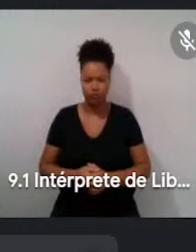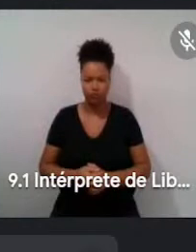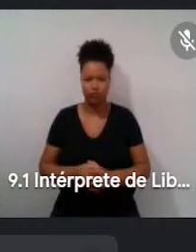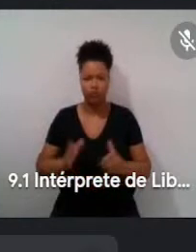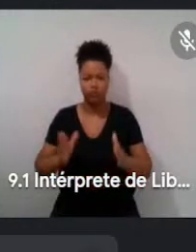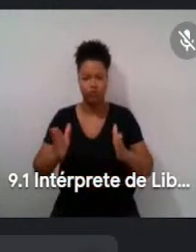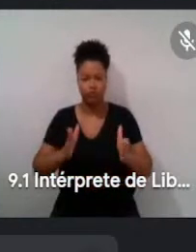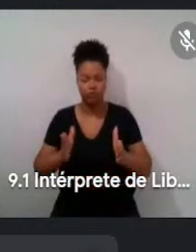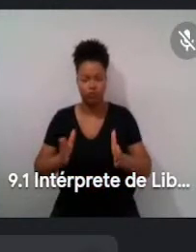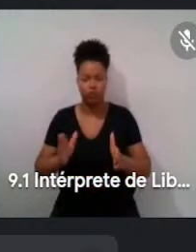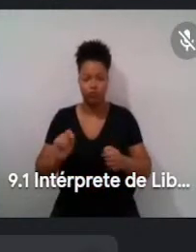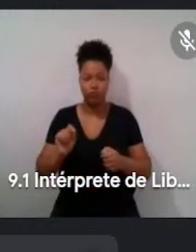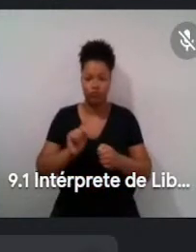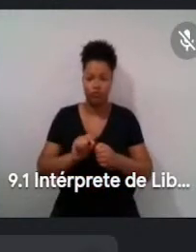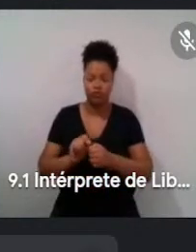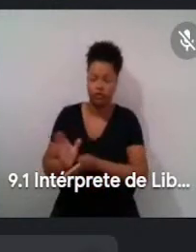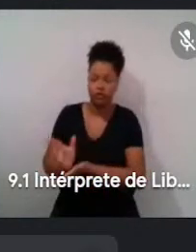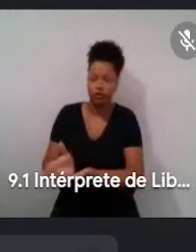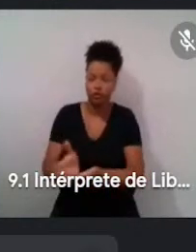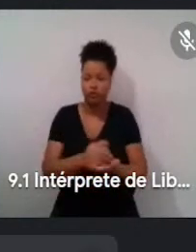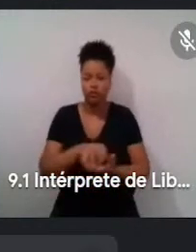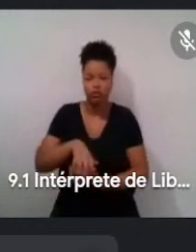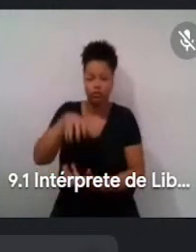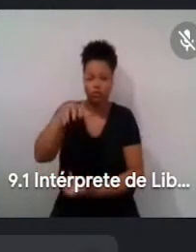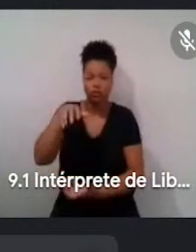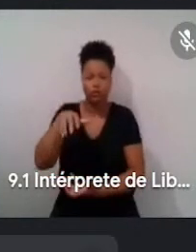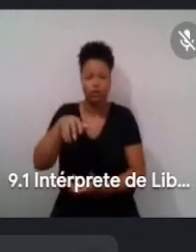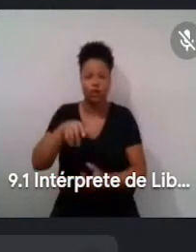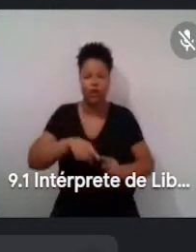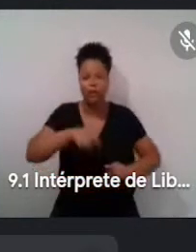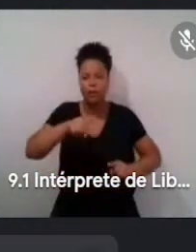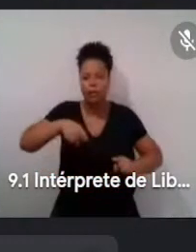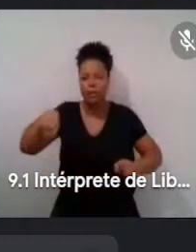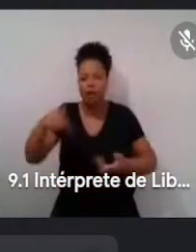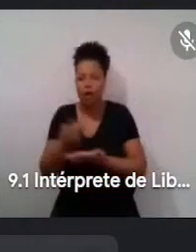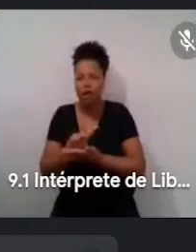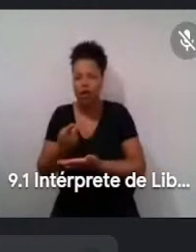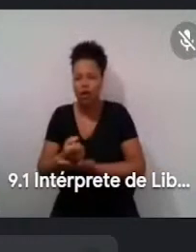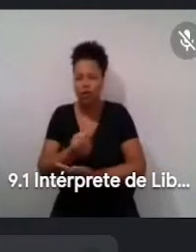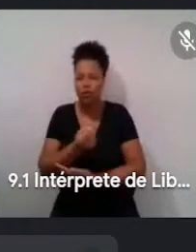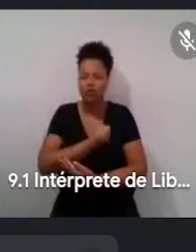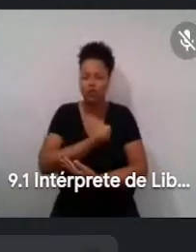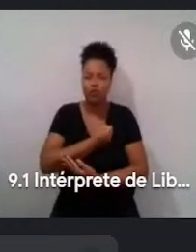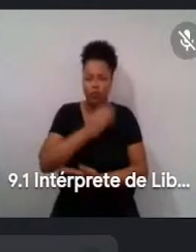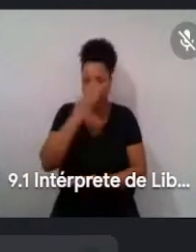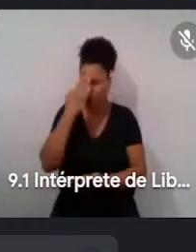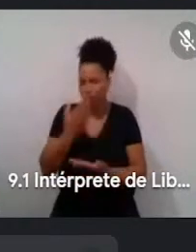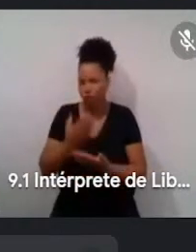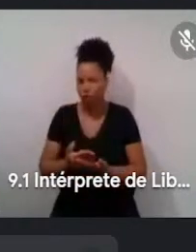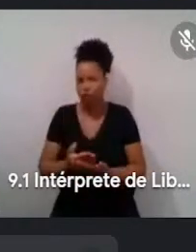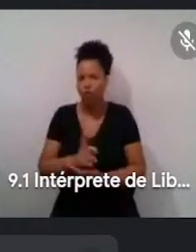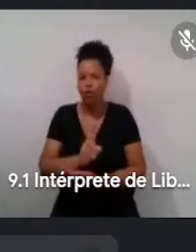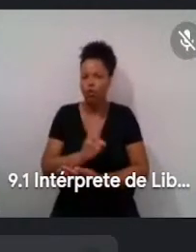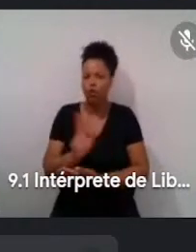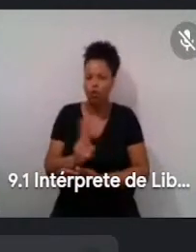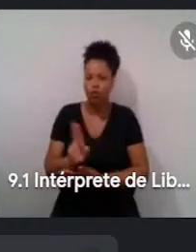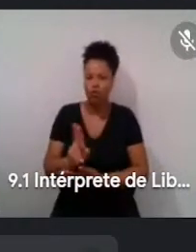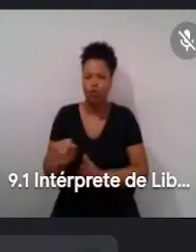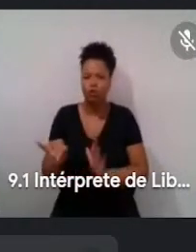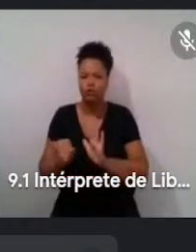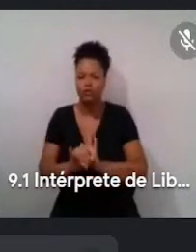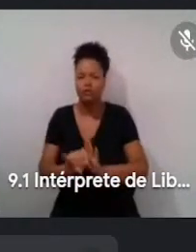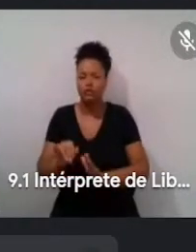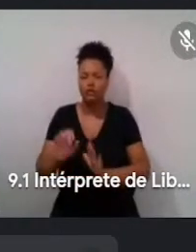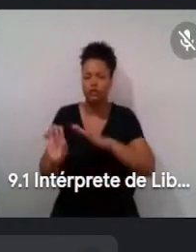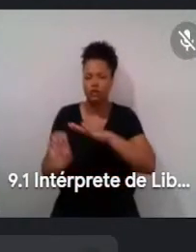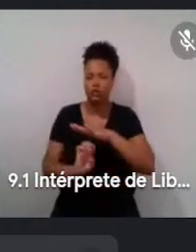período de realização da coleta de dados, margem de erro, nível de confiança, número de entrevistas, nome da entidade ou empresa, número de